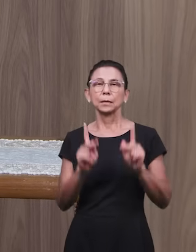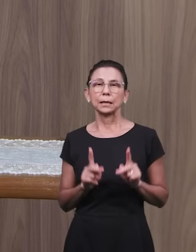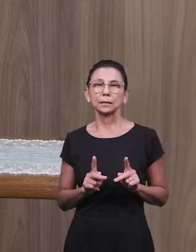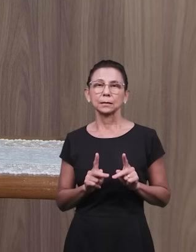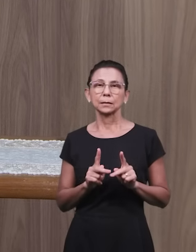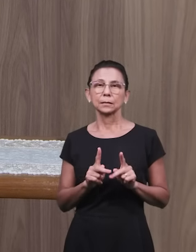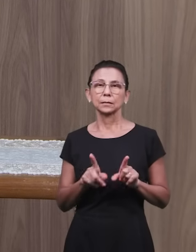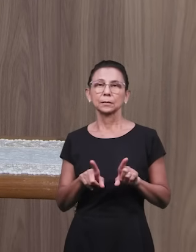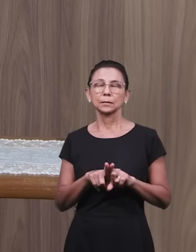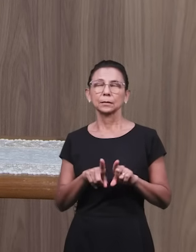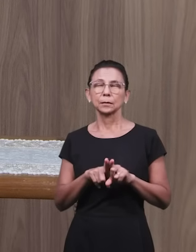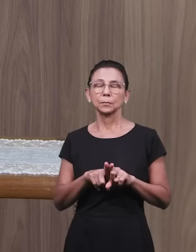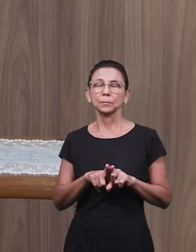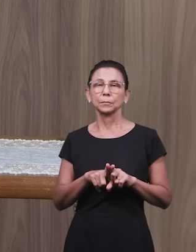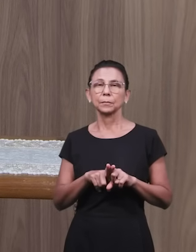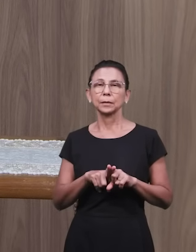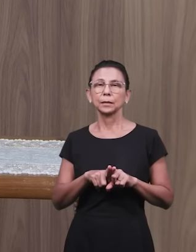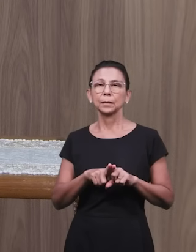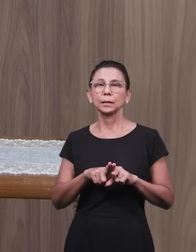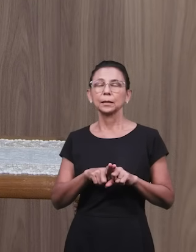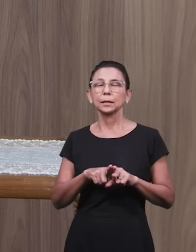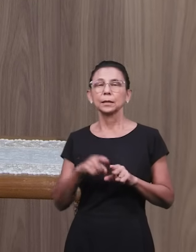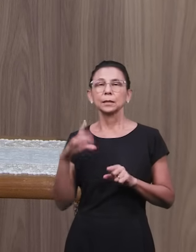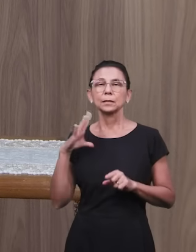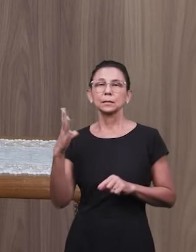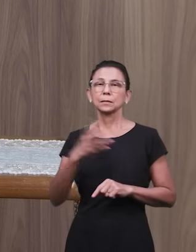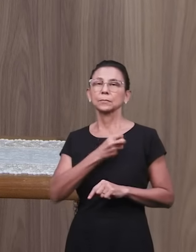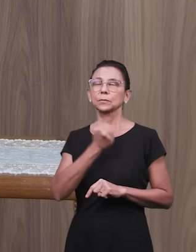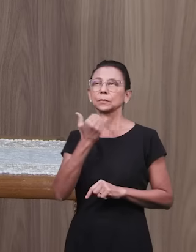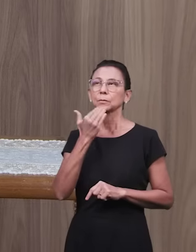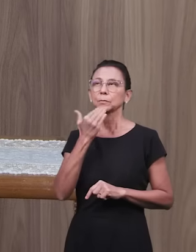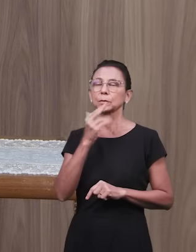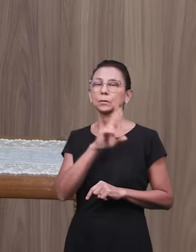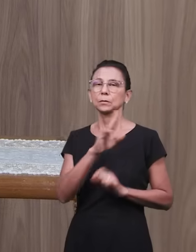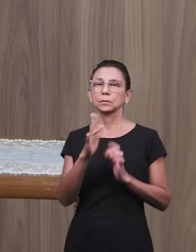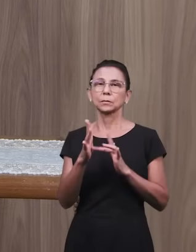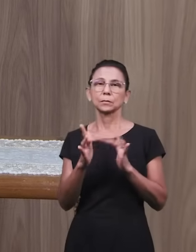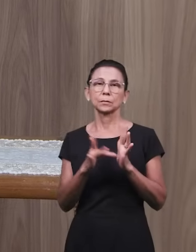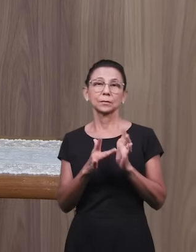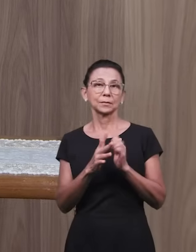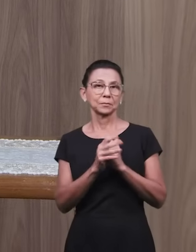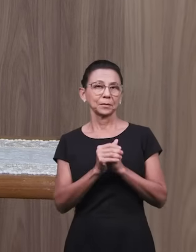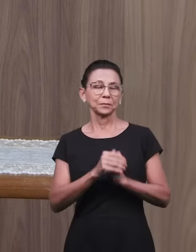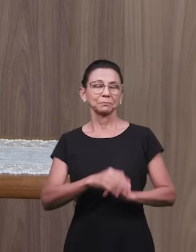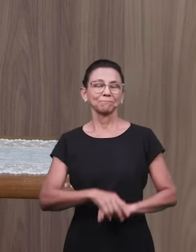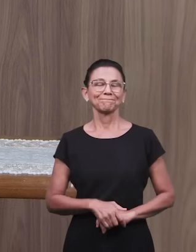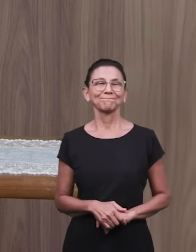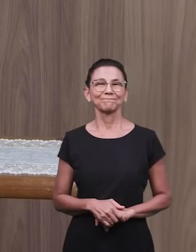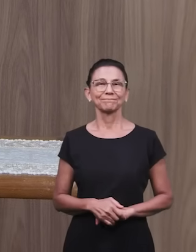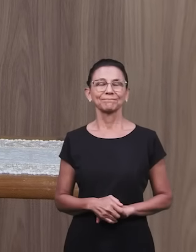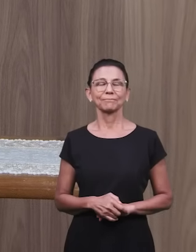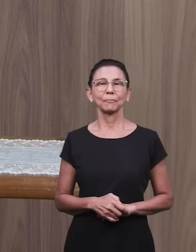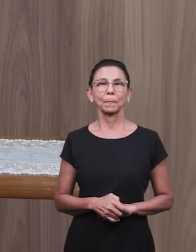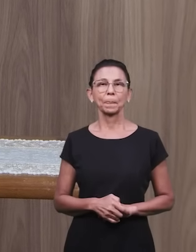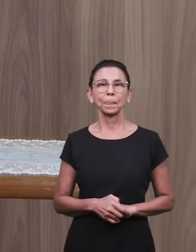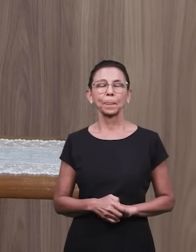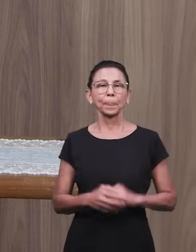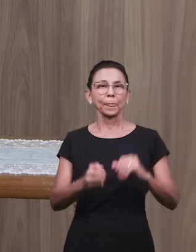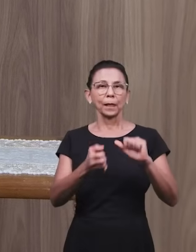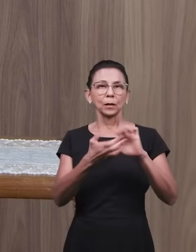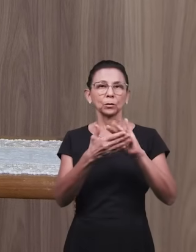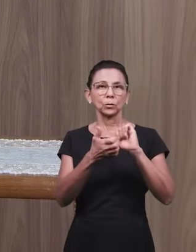a bênção da salvação. Oramos assim em nome de Jesus. Amém. Vamos cantar um louvor